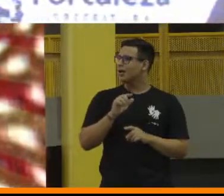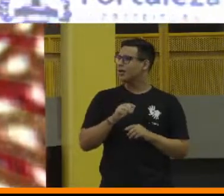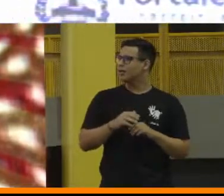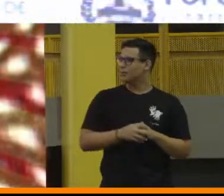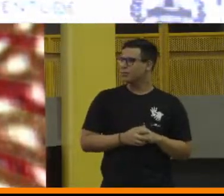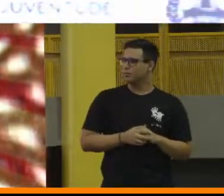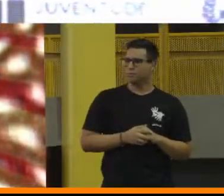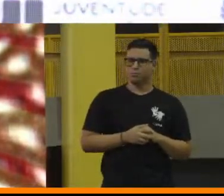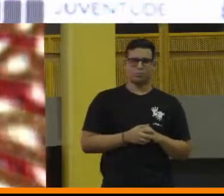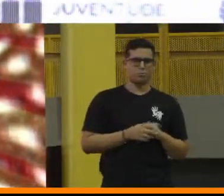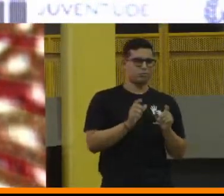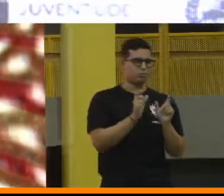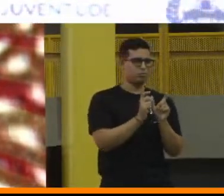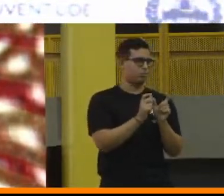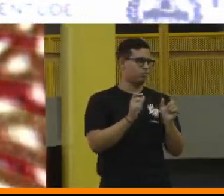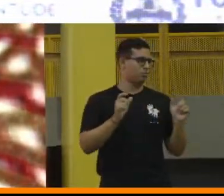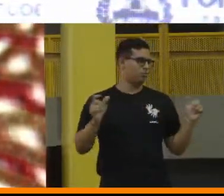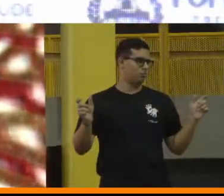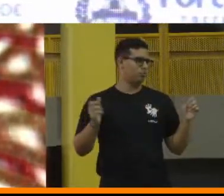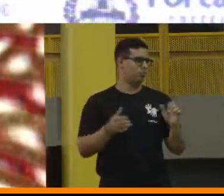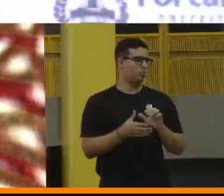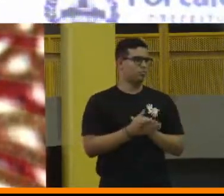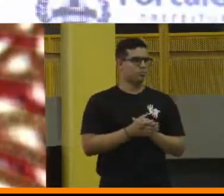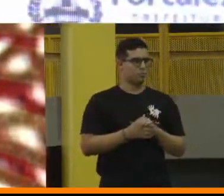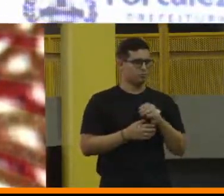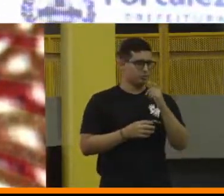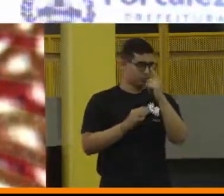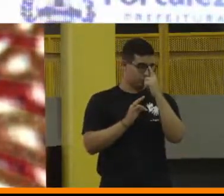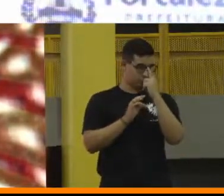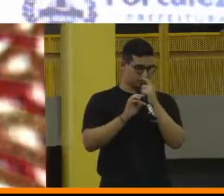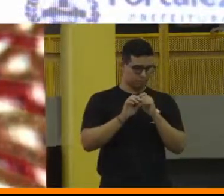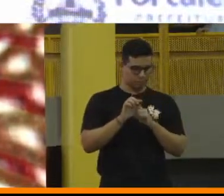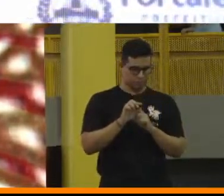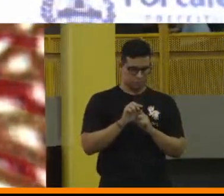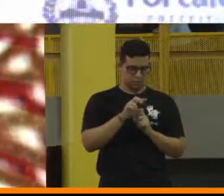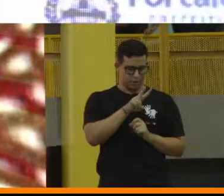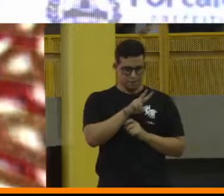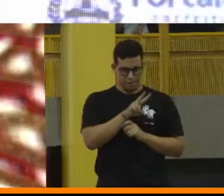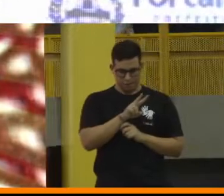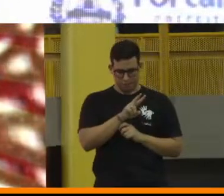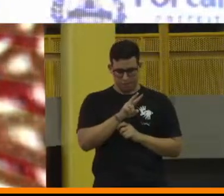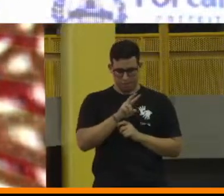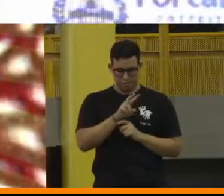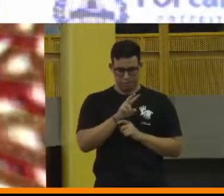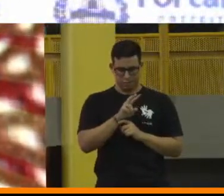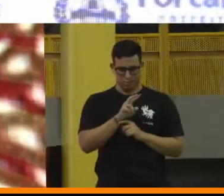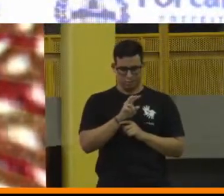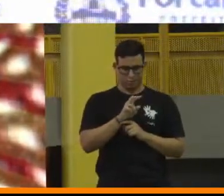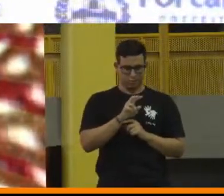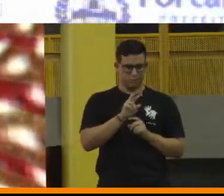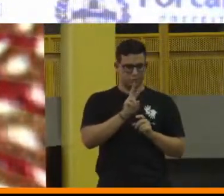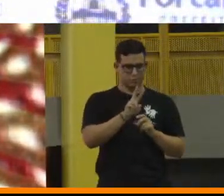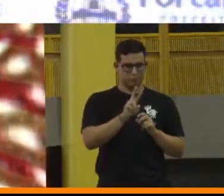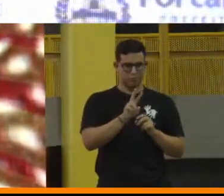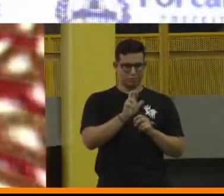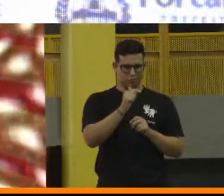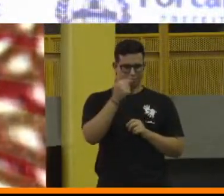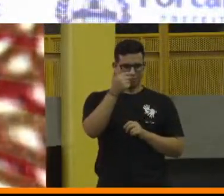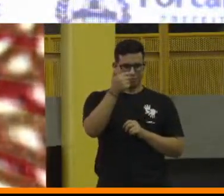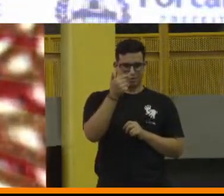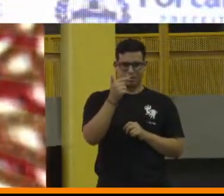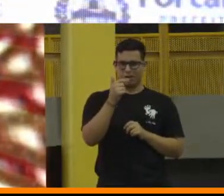ao quadrado. V é igual a V0 mais AT. V ao quadrado é igual a V0 ao